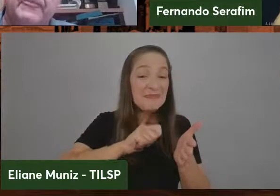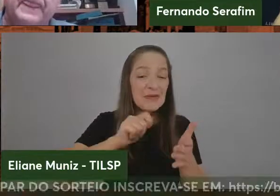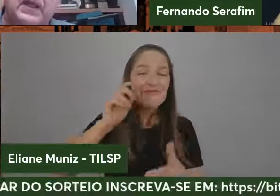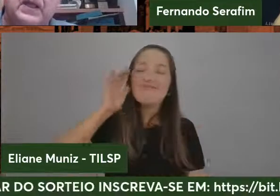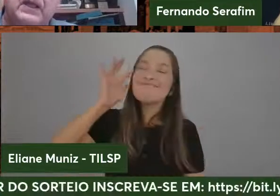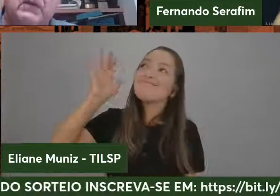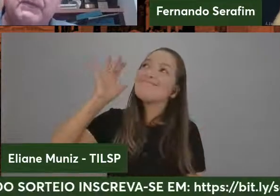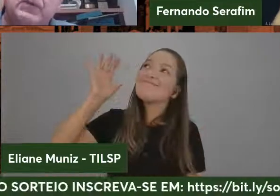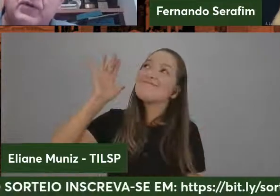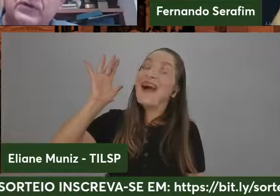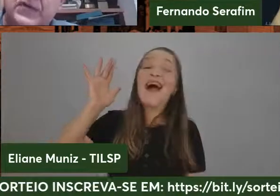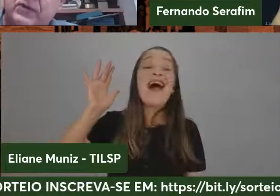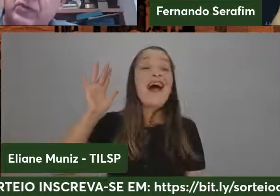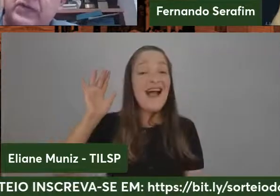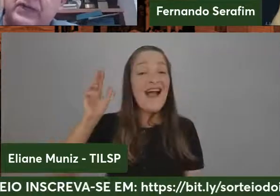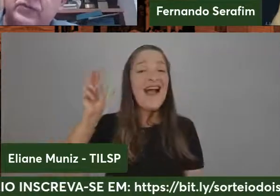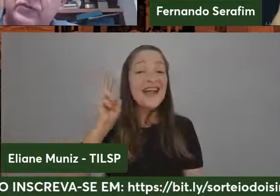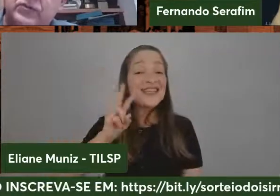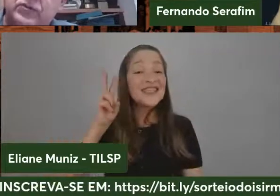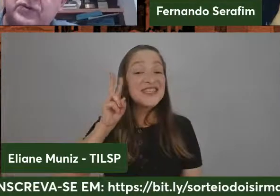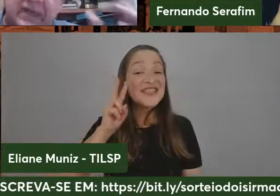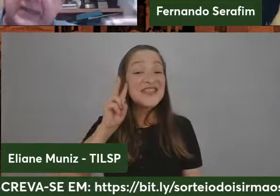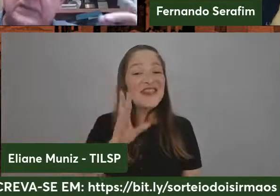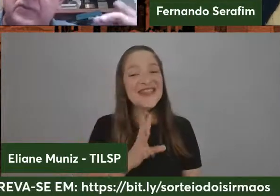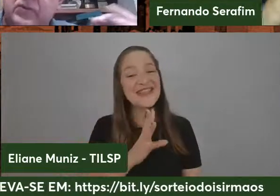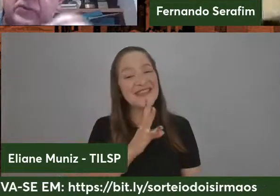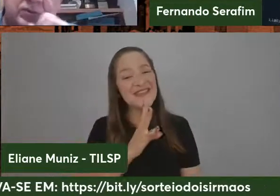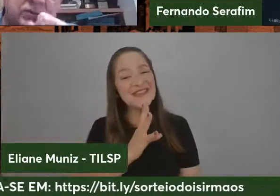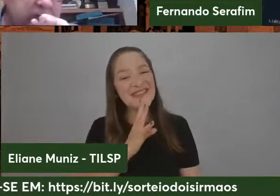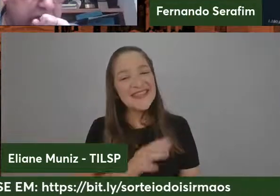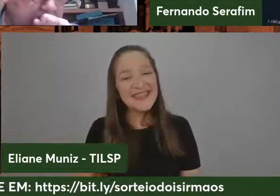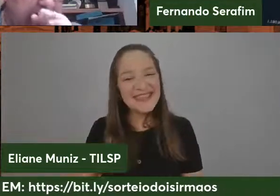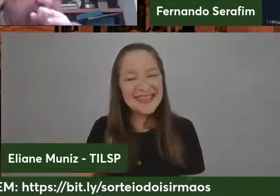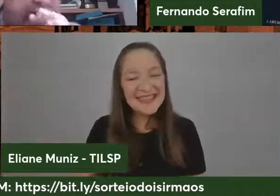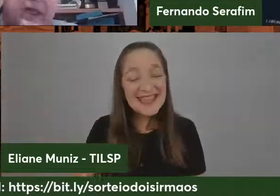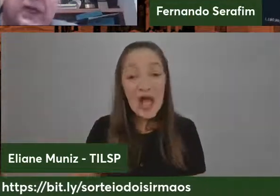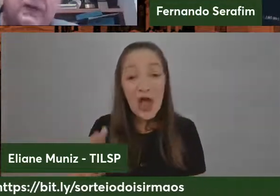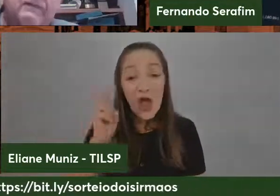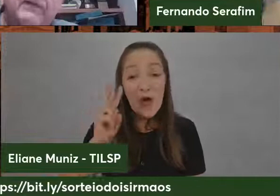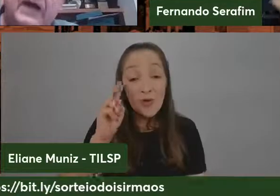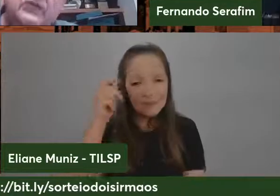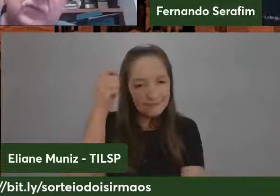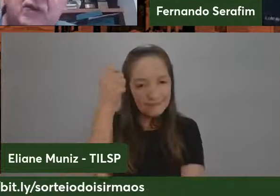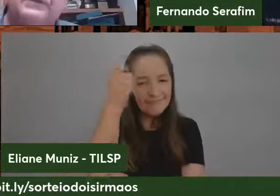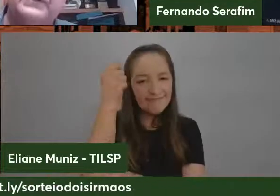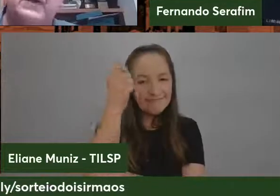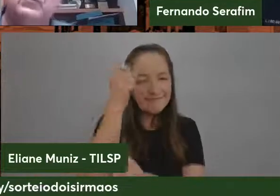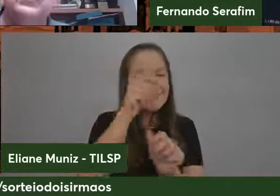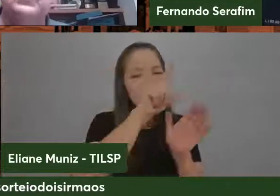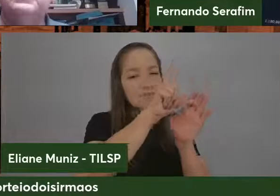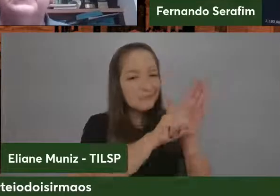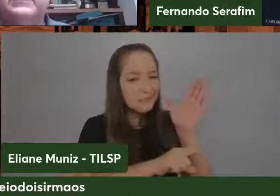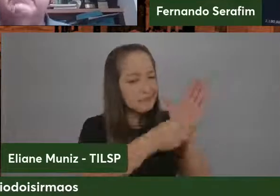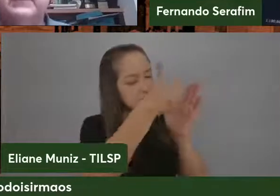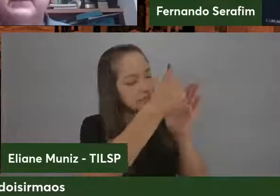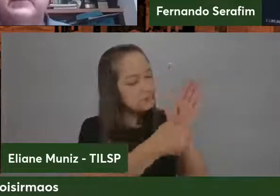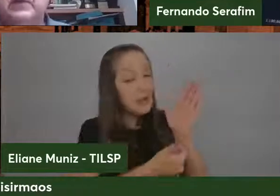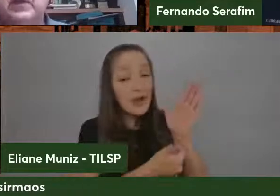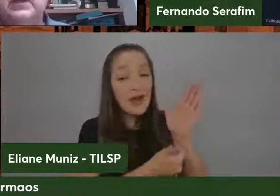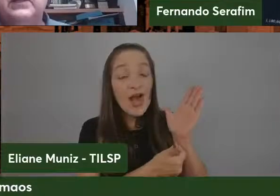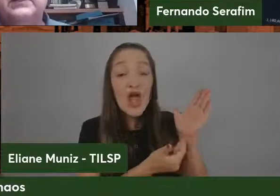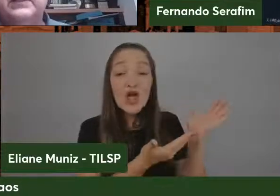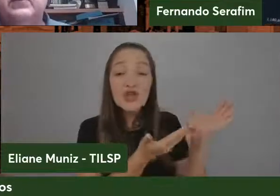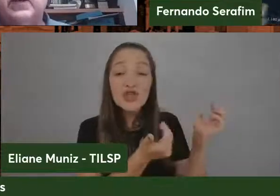história. Eu lembro quando saiu no Rio Grande do Sul, na lista do Rio Grande do Sul, vários jovens gaúchos me